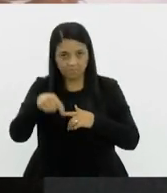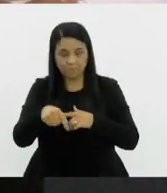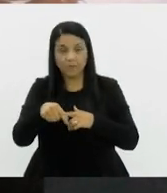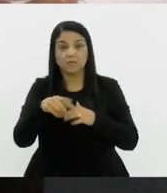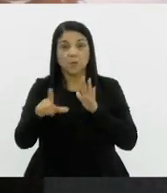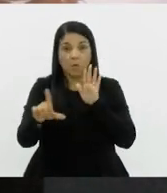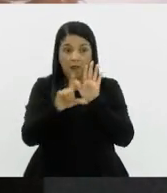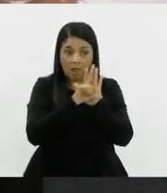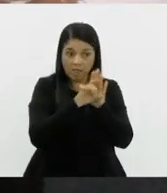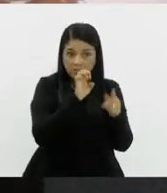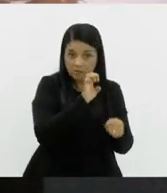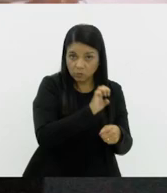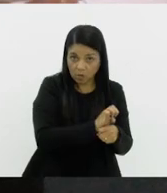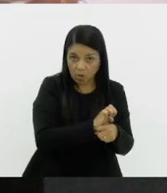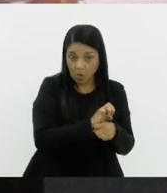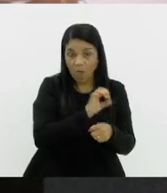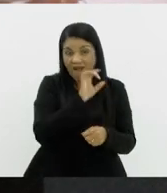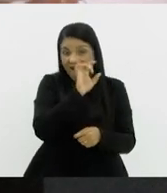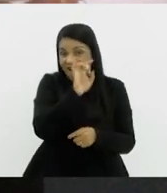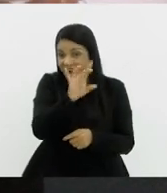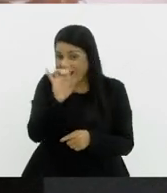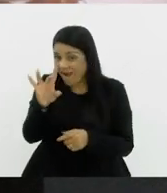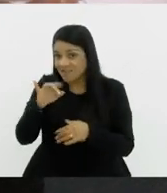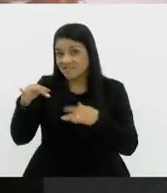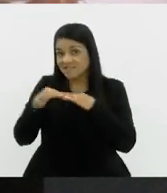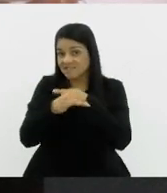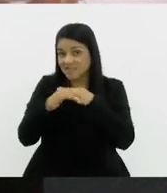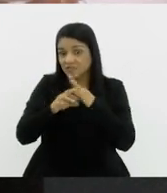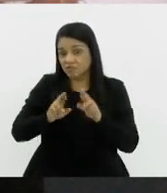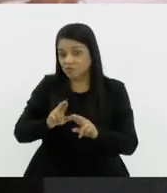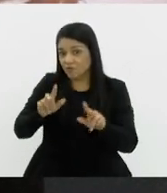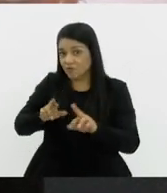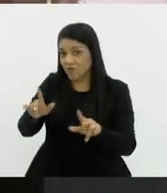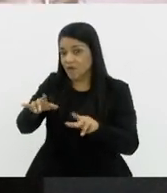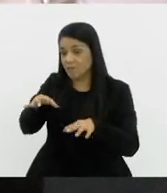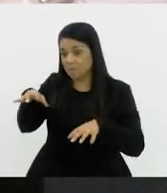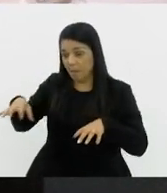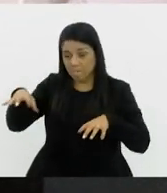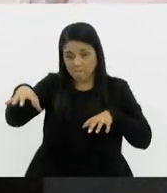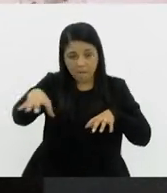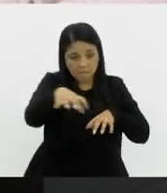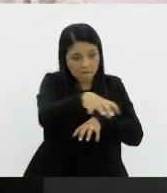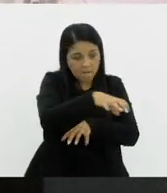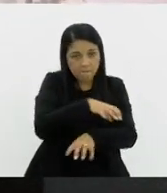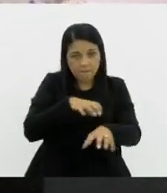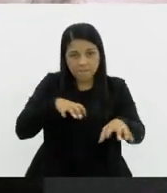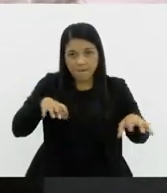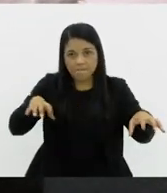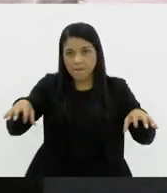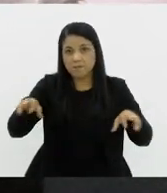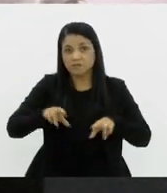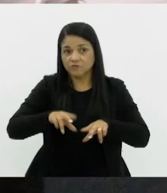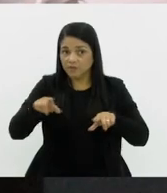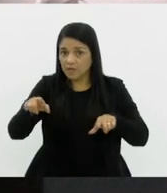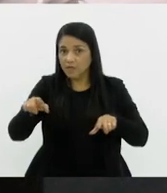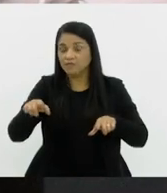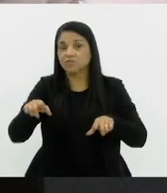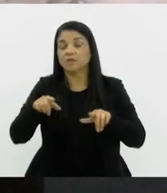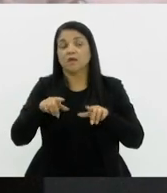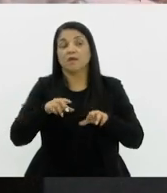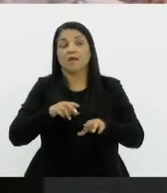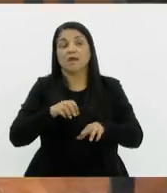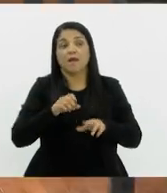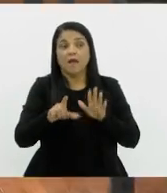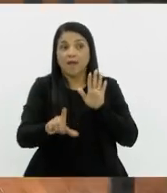lei estadual, mas cada cidade é diferente da outra, cada pedaço da cidade é diferente do outro. Então, não, e a lei municipal difere...